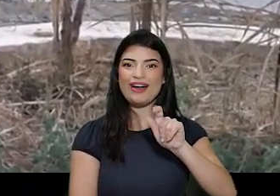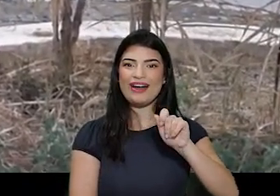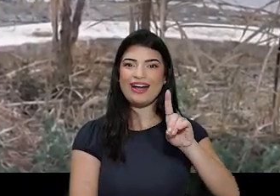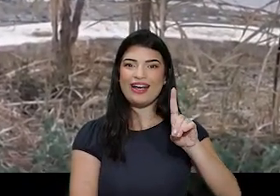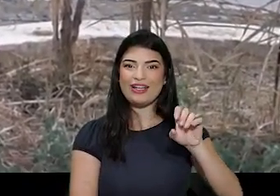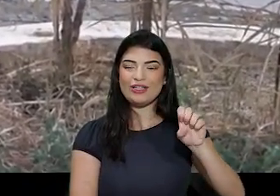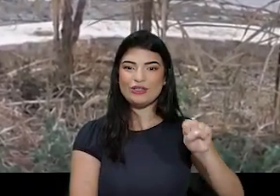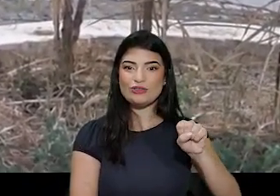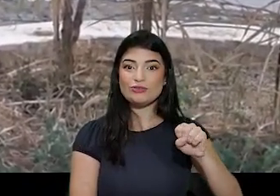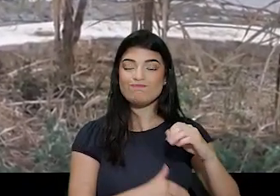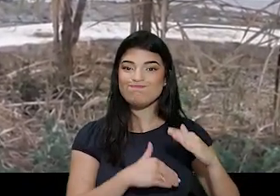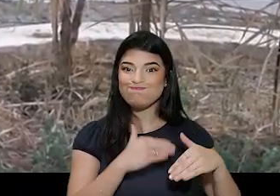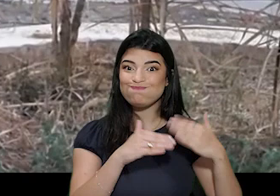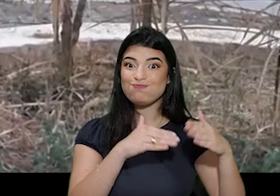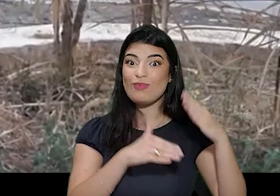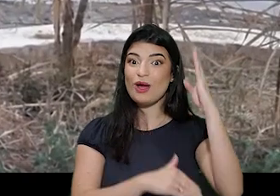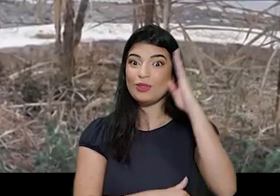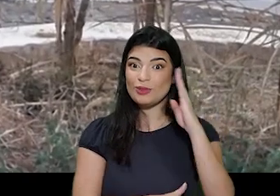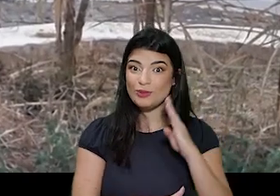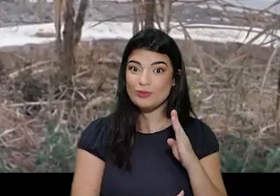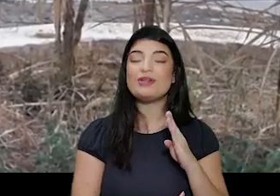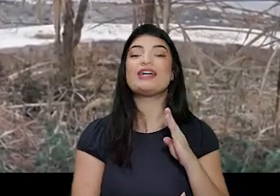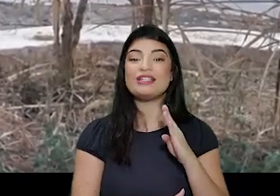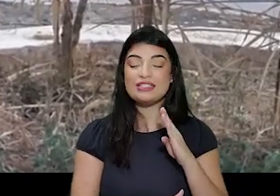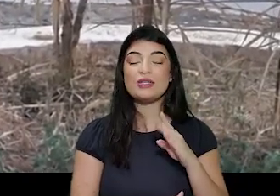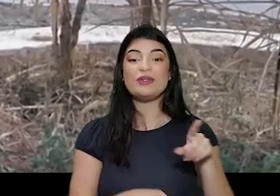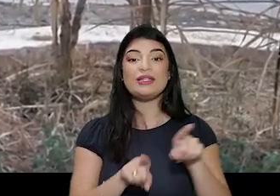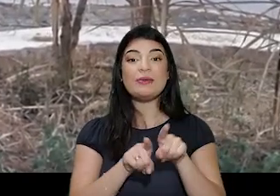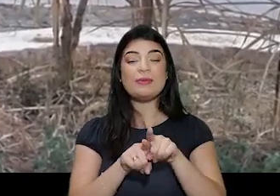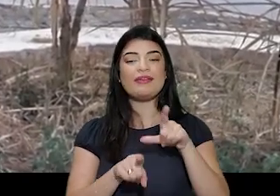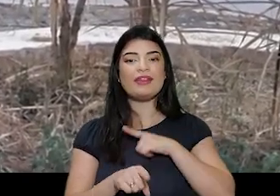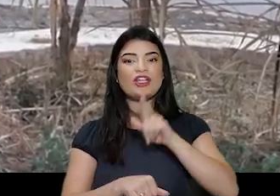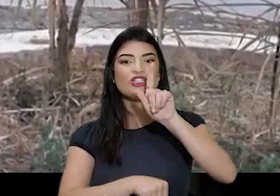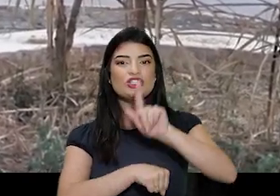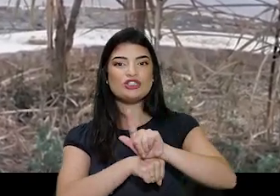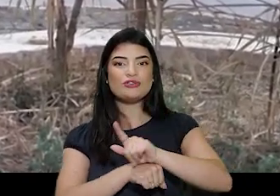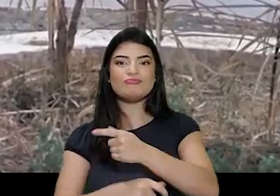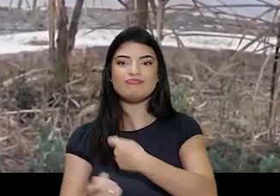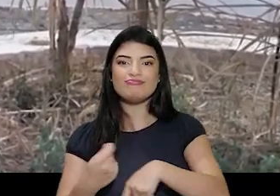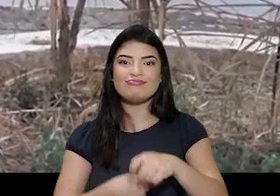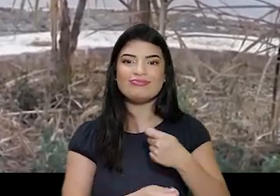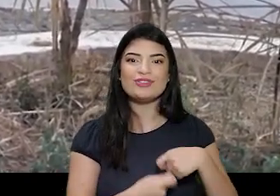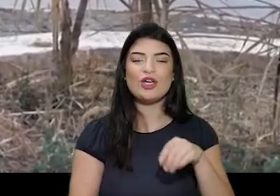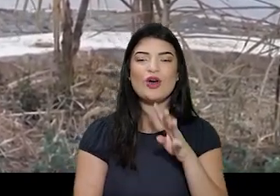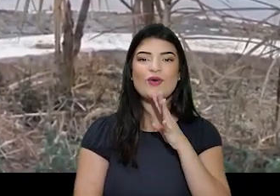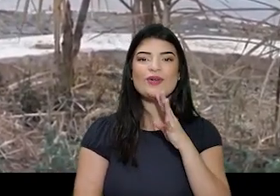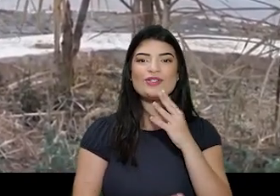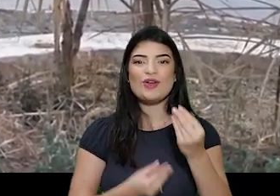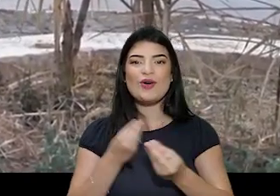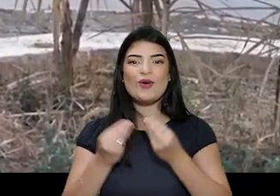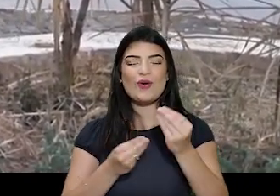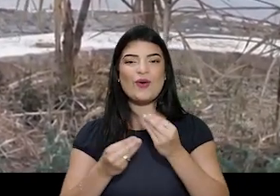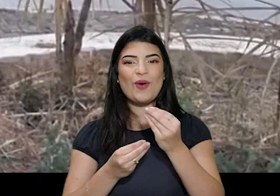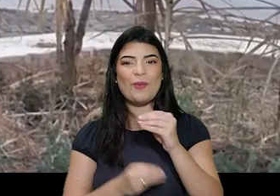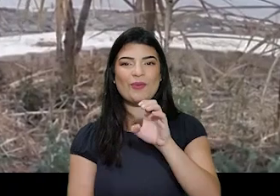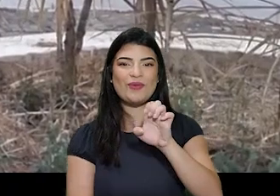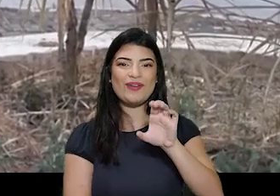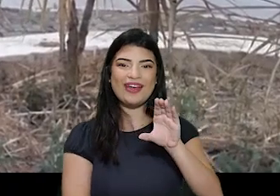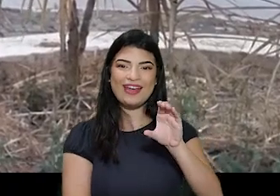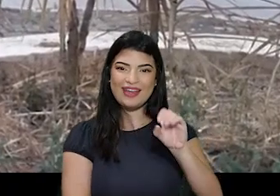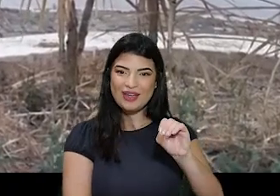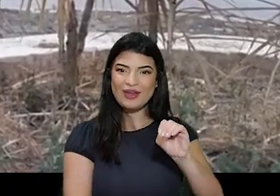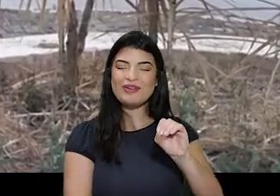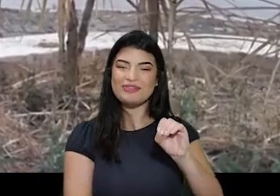tem tido um crescimento muito grande no Brasil, e também a questão dos biodigestores domiciliares, mais conhecido como fossa séptica